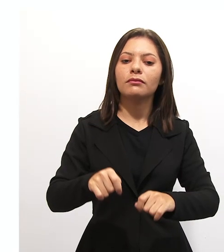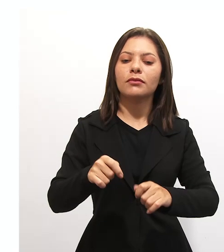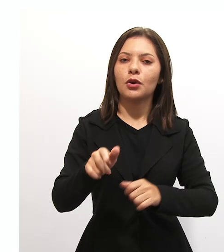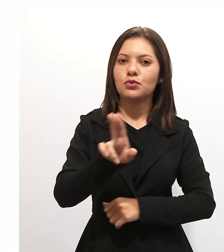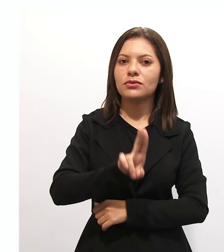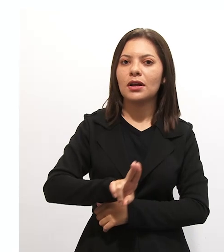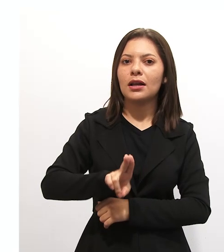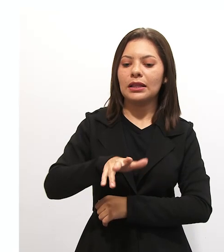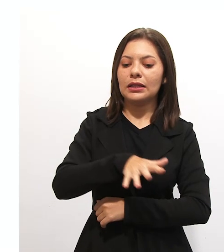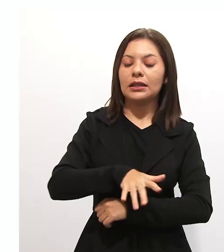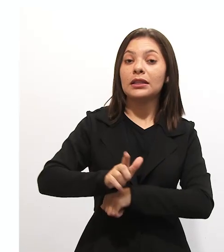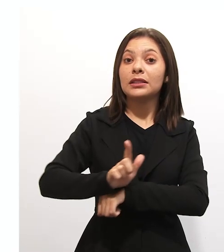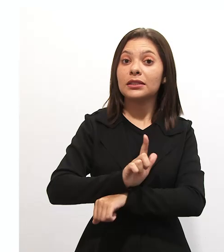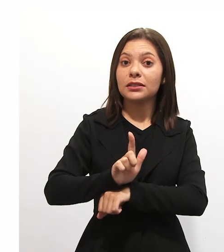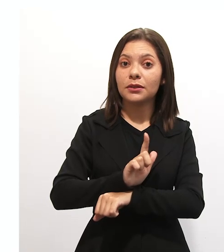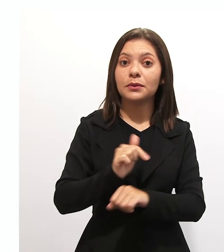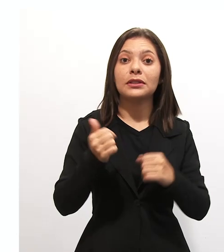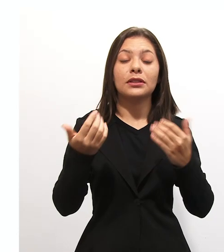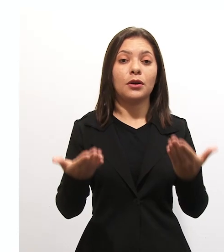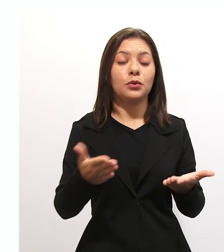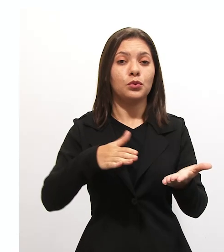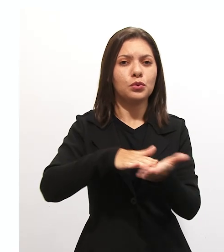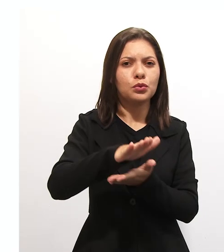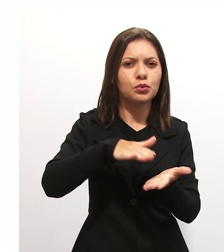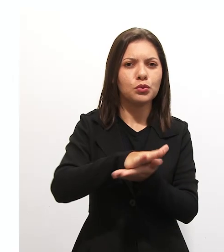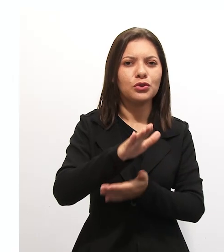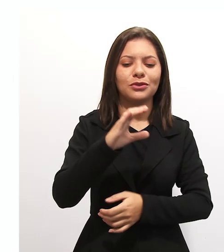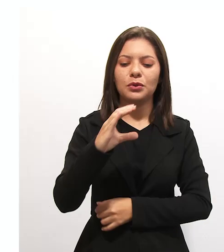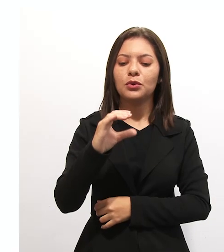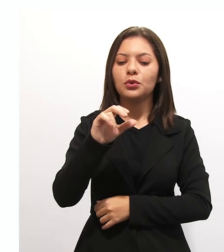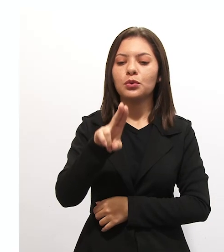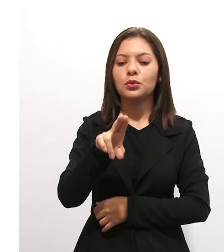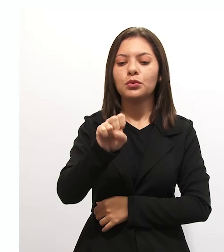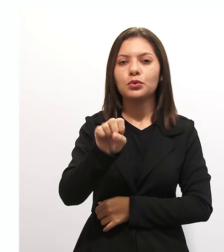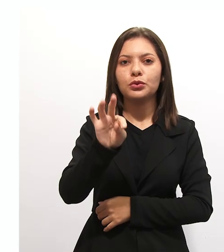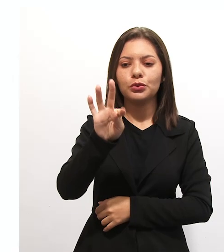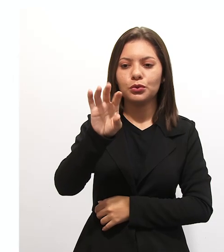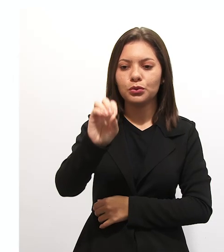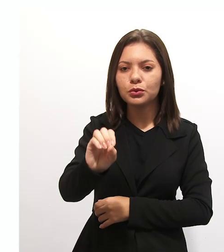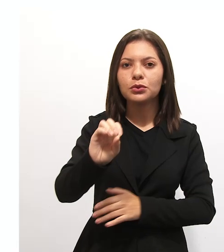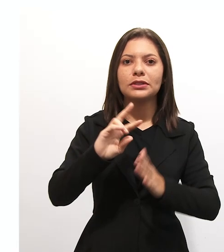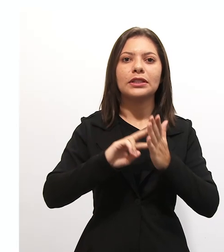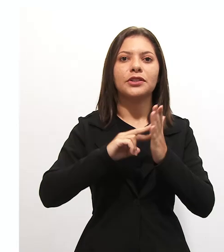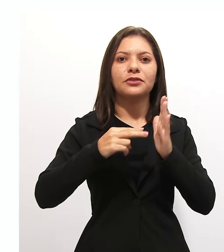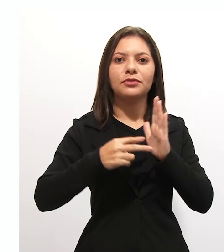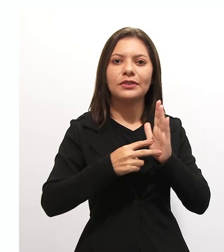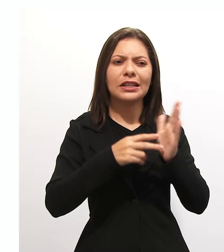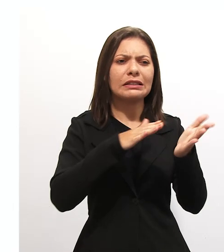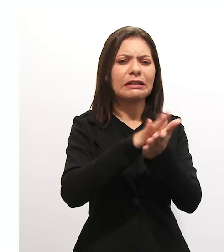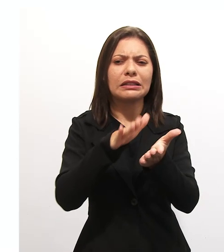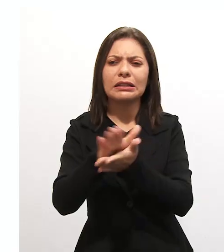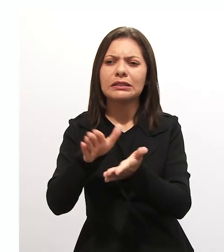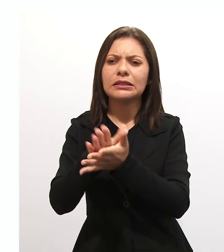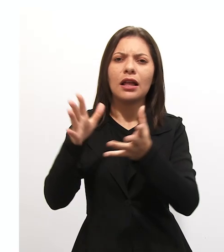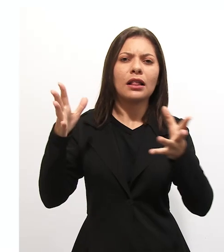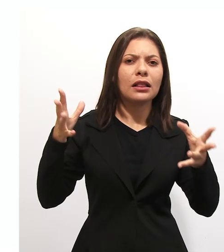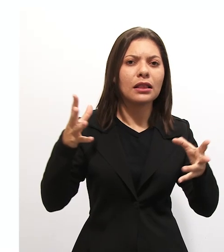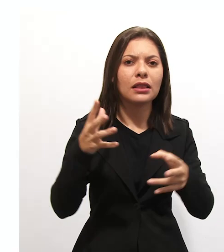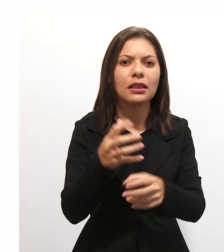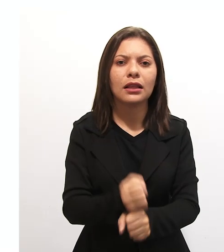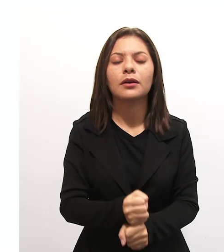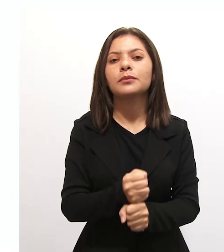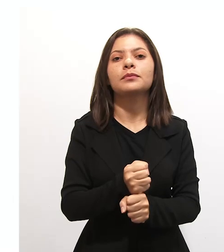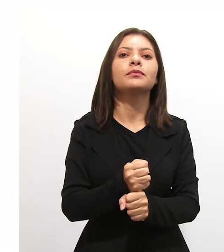Então, quando falamos em custos, estamos falando apenas de contabilizar gastos. Digo,